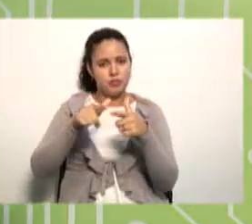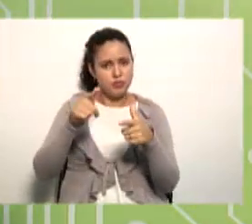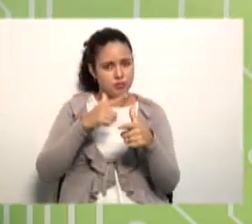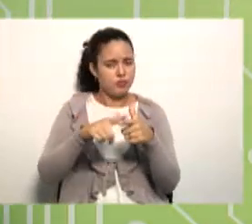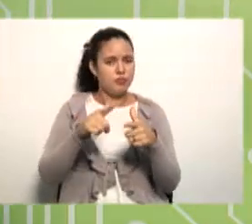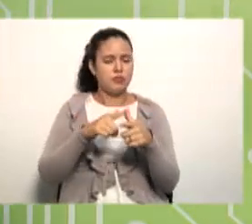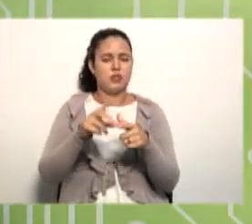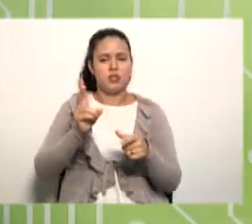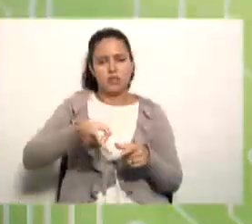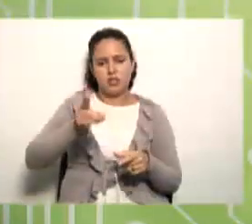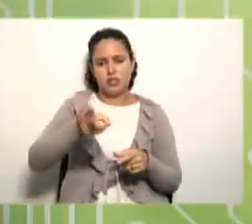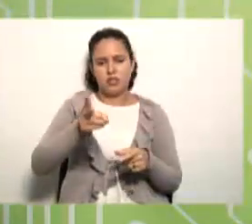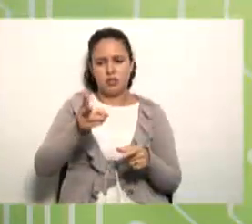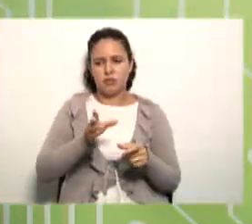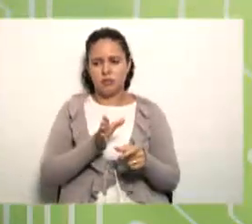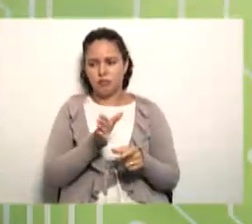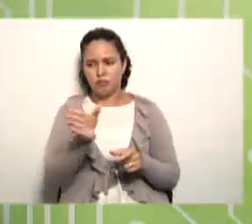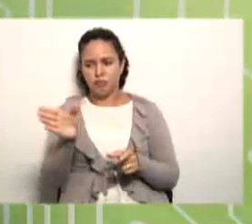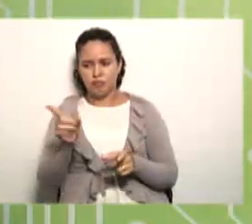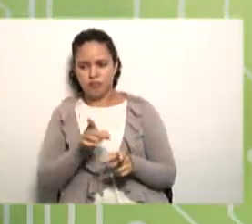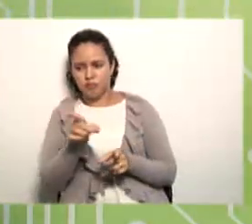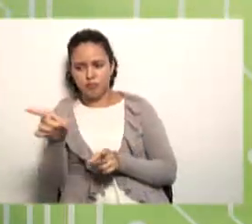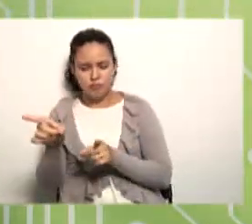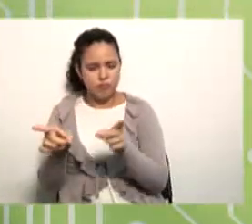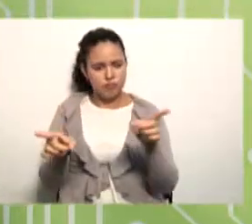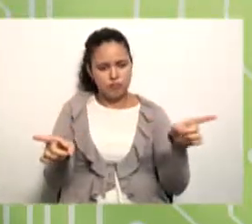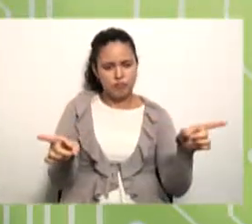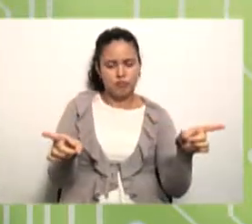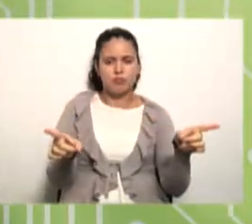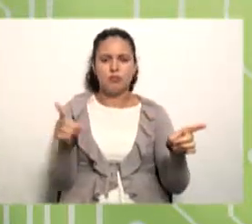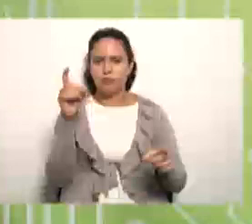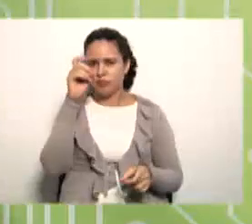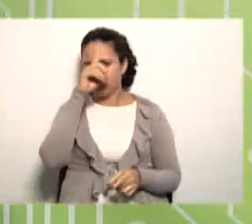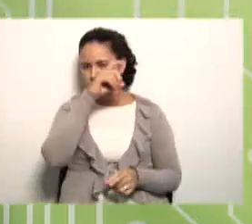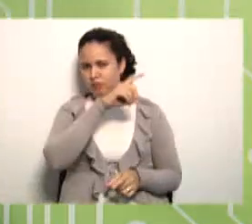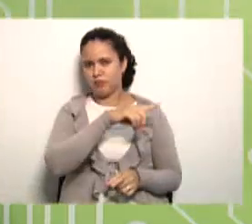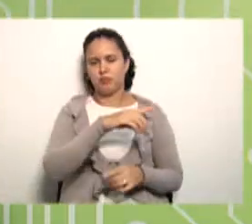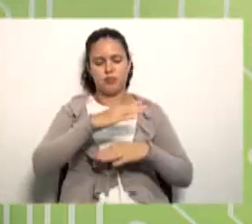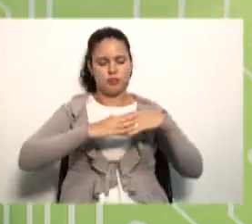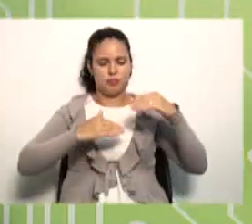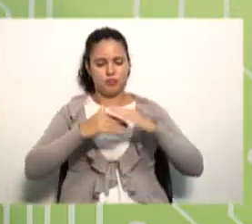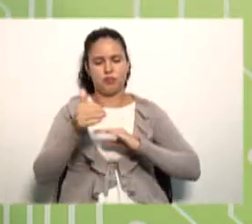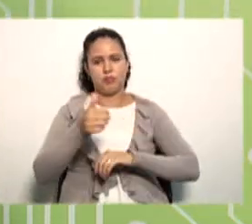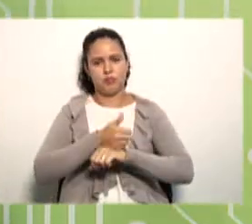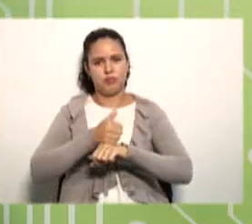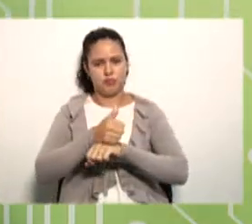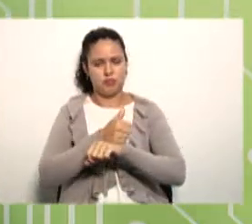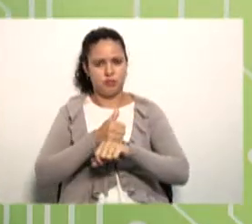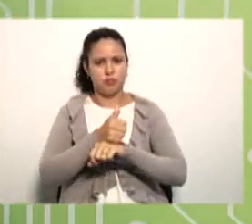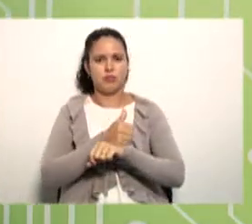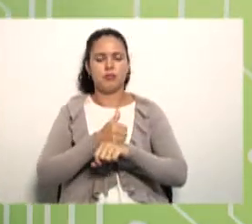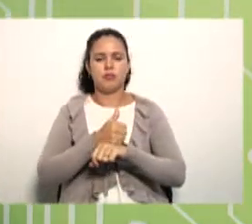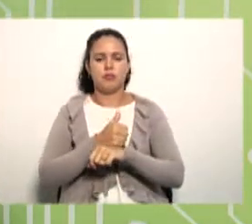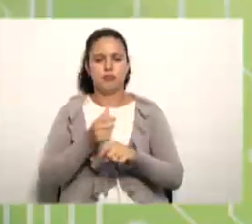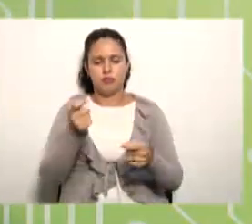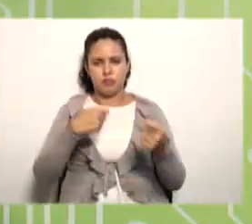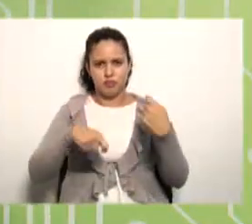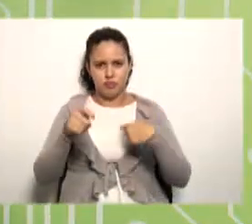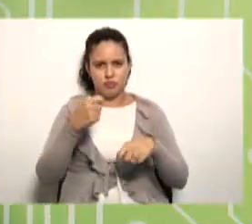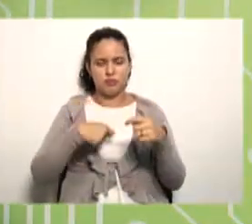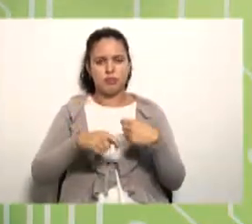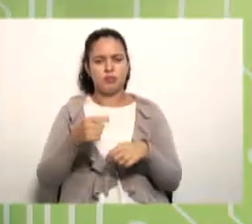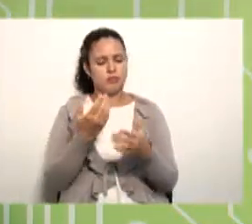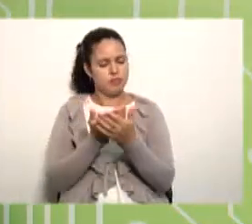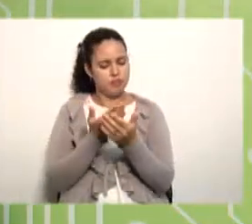andam para direções opostas. E esse é um problema que os economistas enfrentam. Na aula de hoje nós vamos ainda concluir dizendo